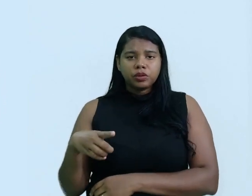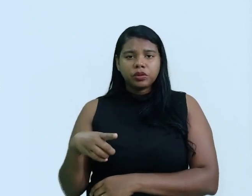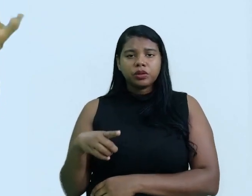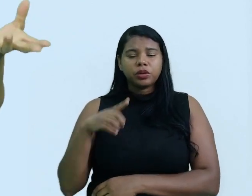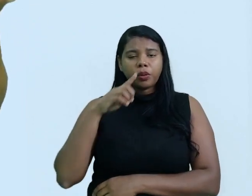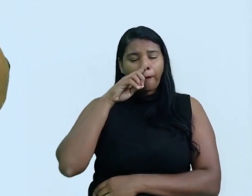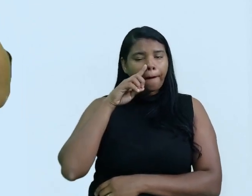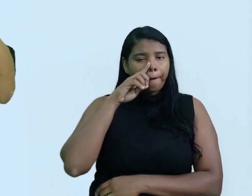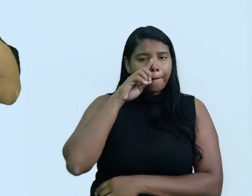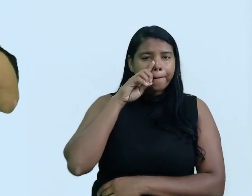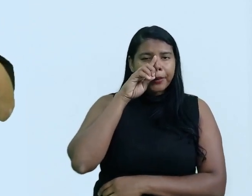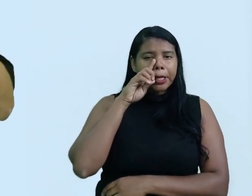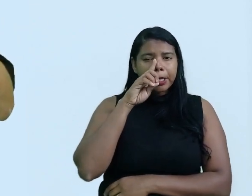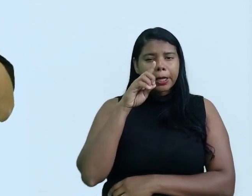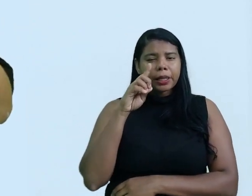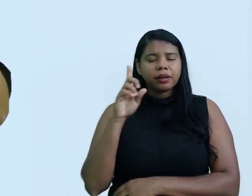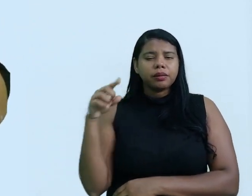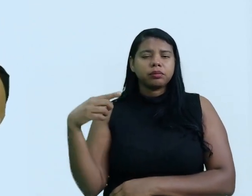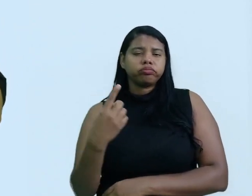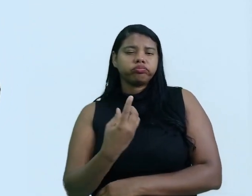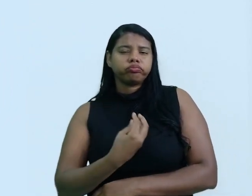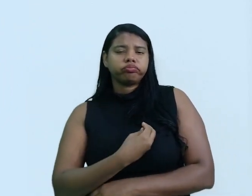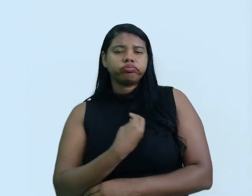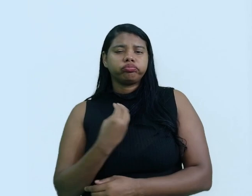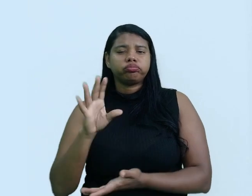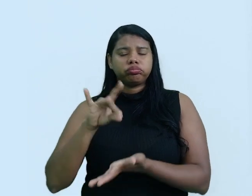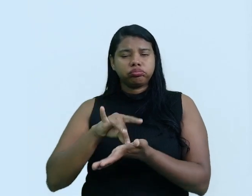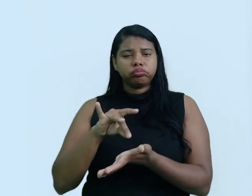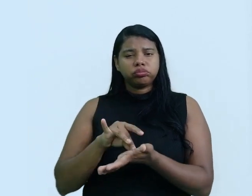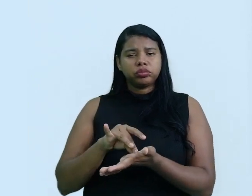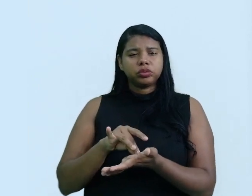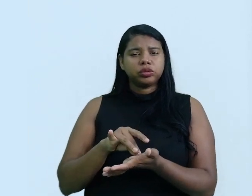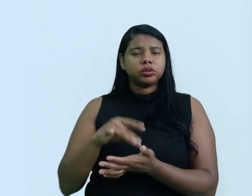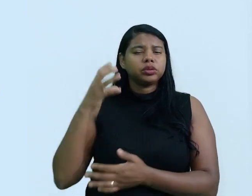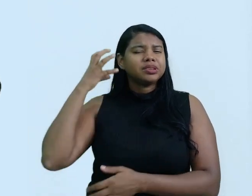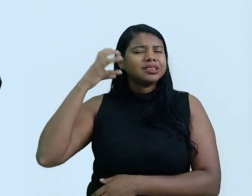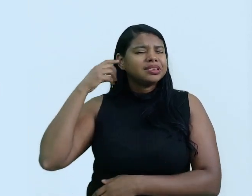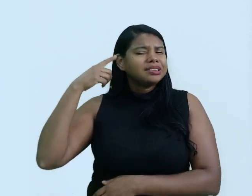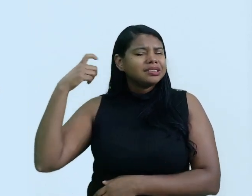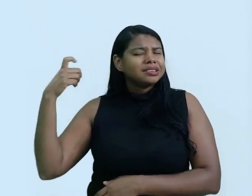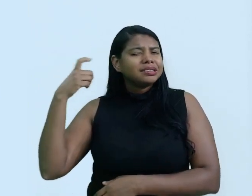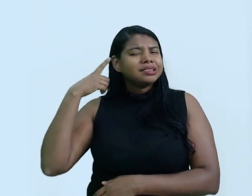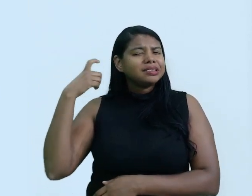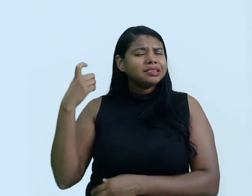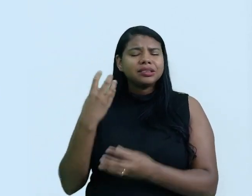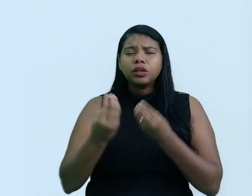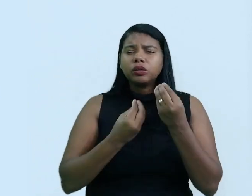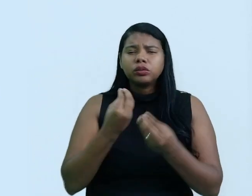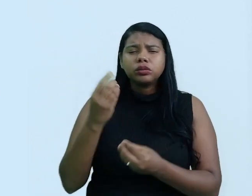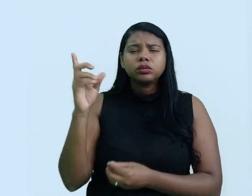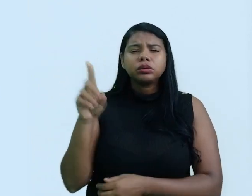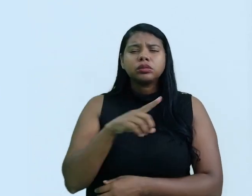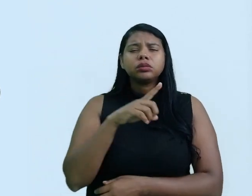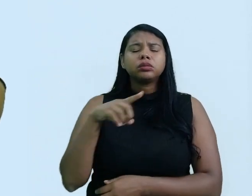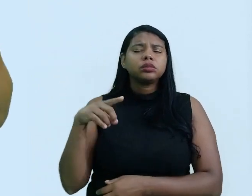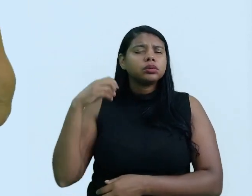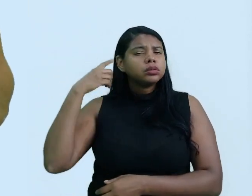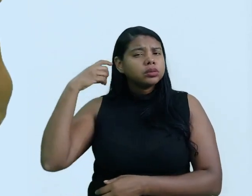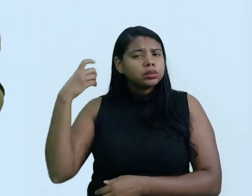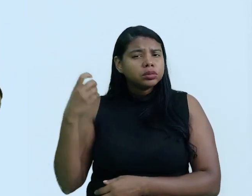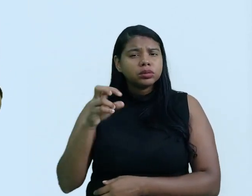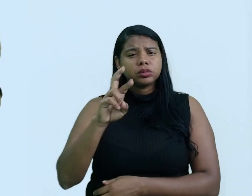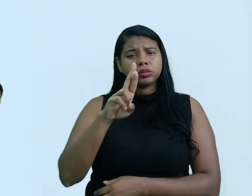risco. Trazendo para a nossa realidade, vamos falar de ruído. Como é que eu tento eliminar o ruído? Se eu tenho